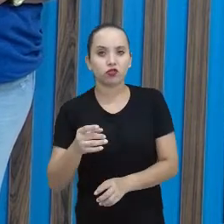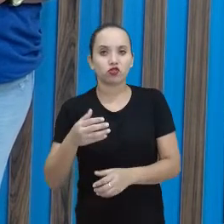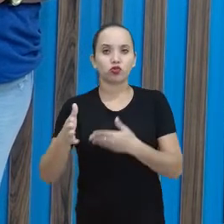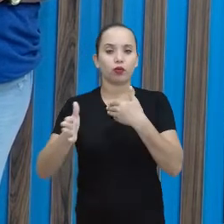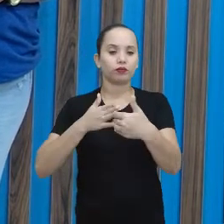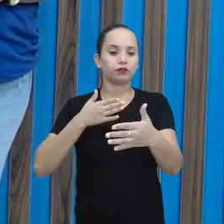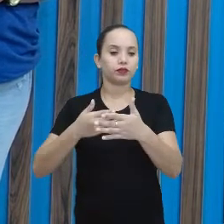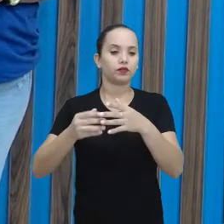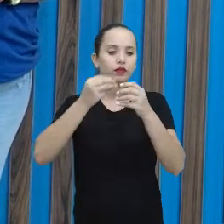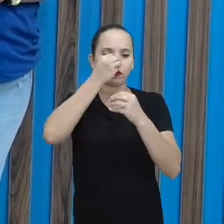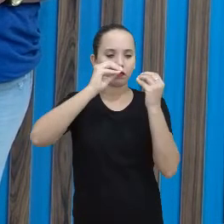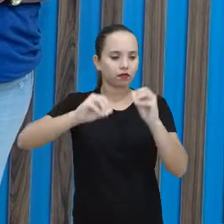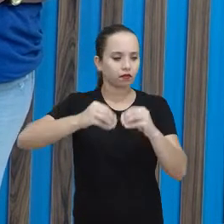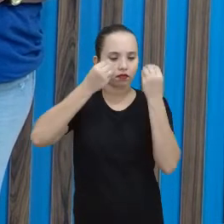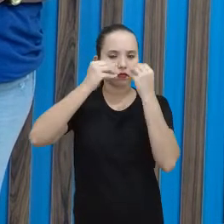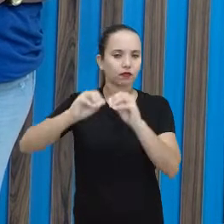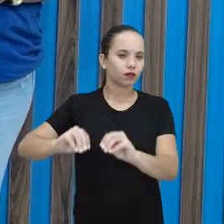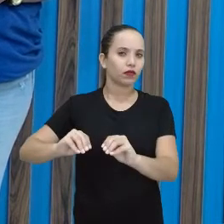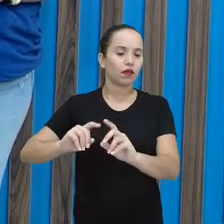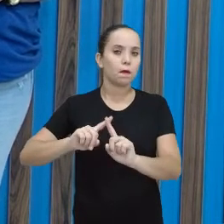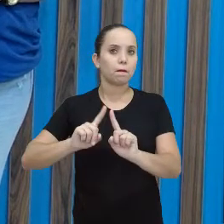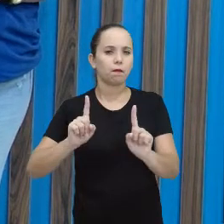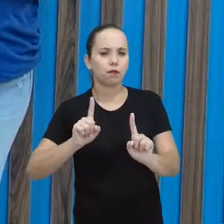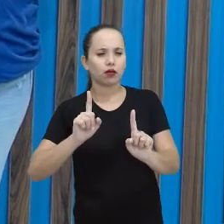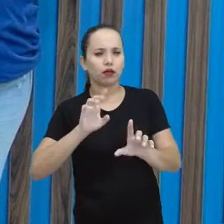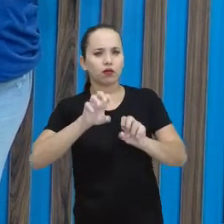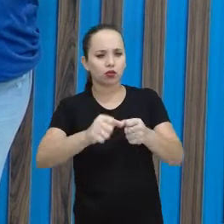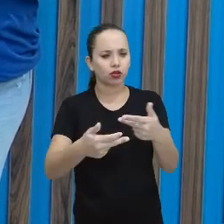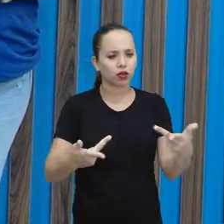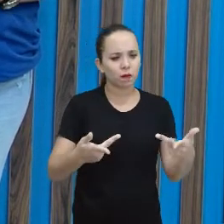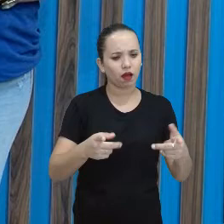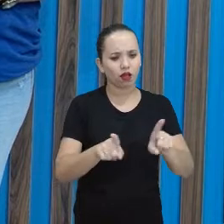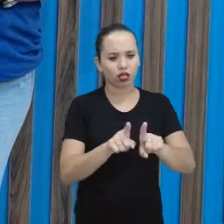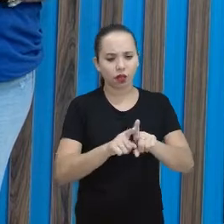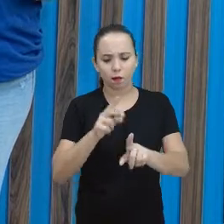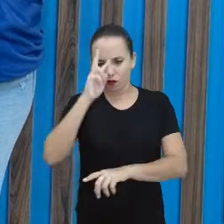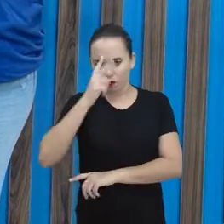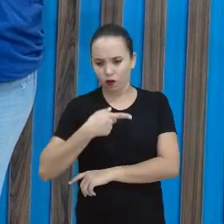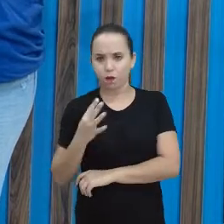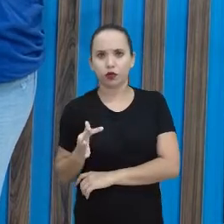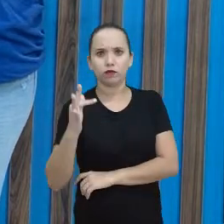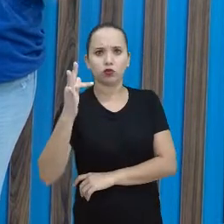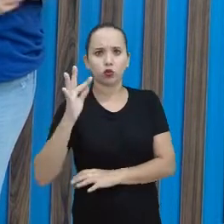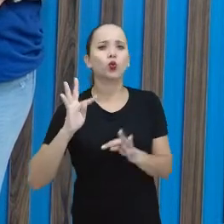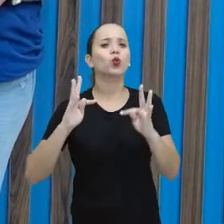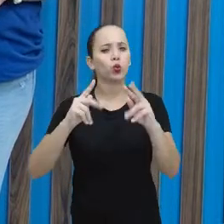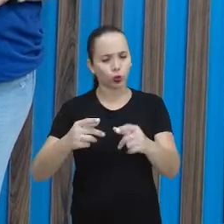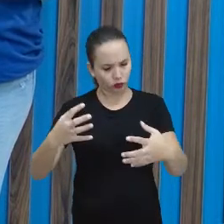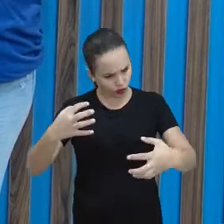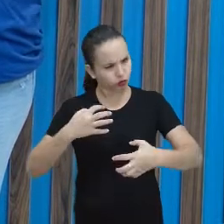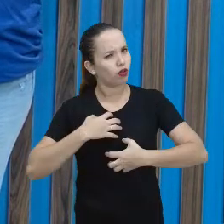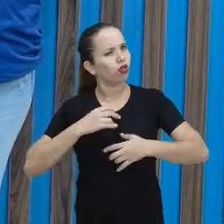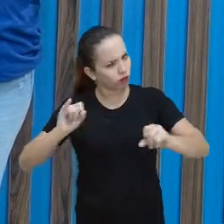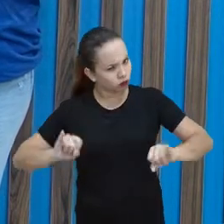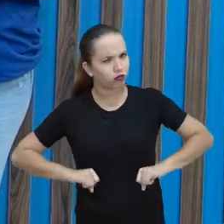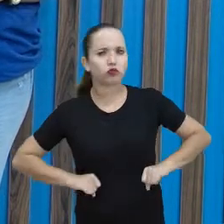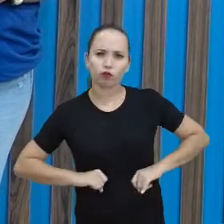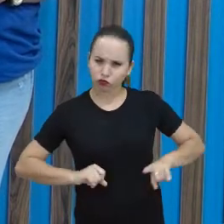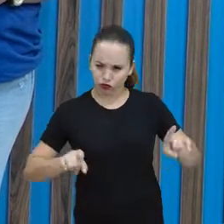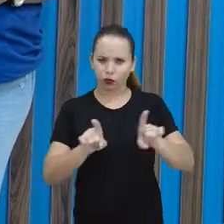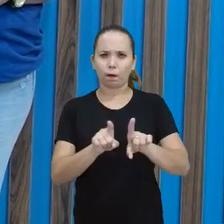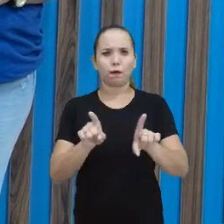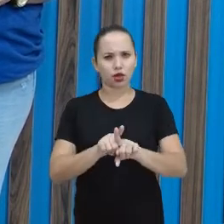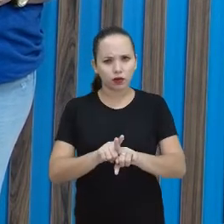sem pensar nas consequências. E aí todo mundo paga por isso, não só os seres humanos, mas como todos